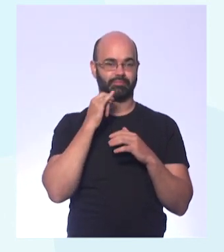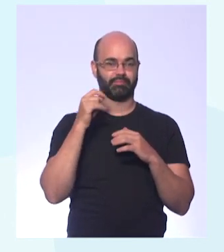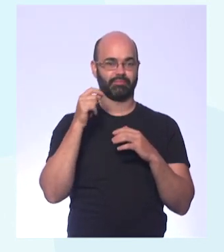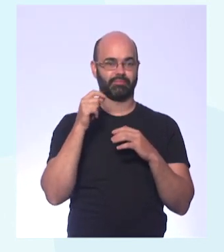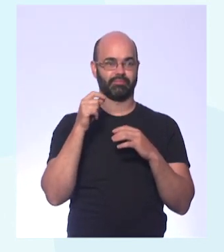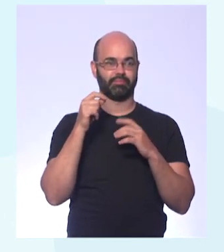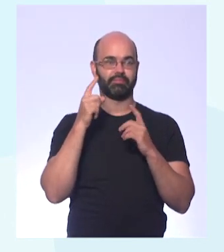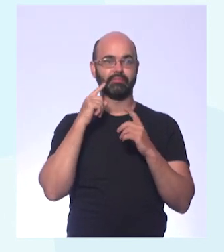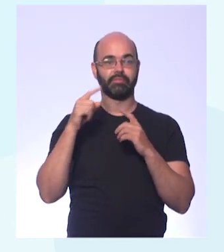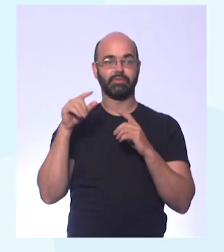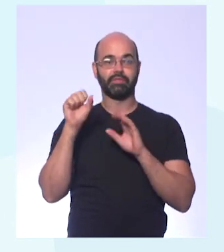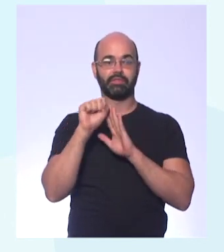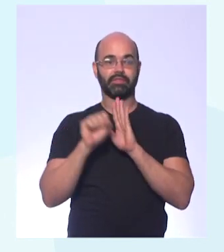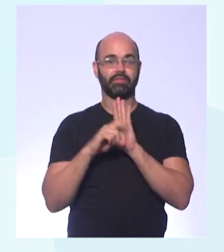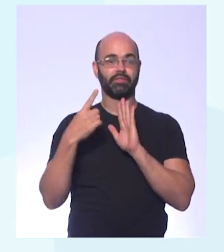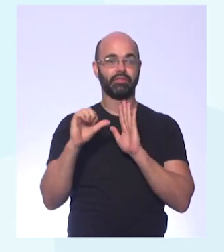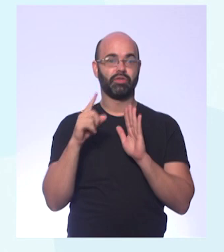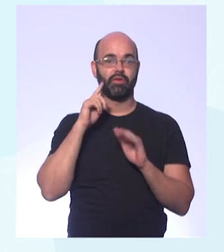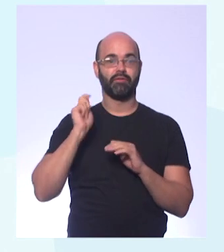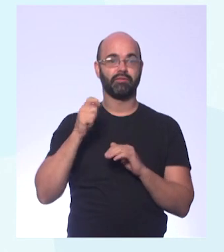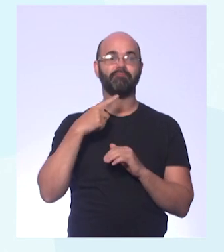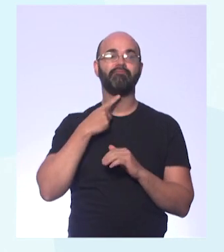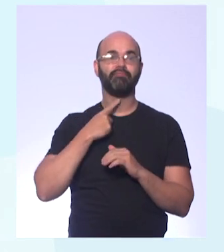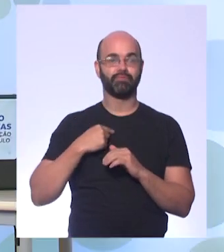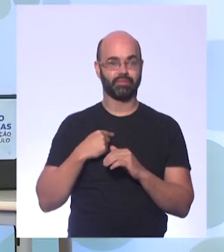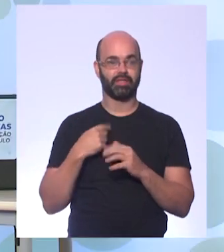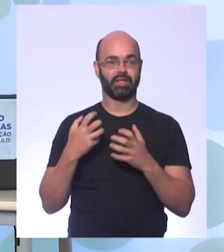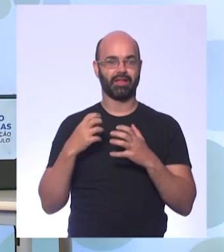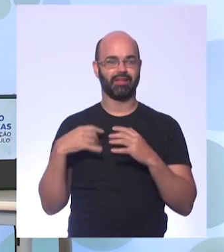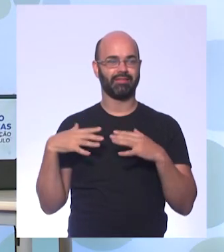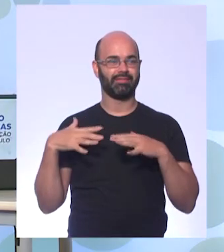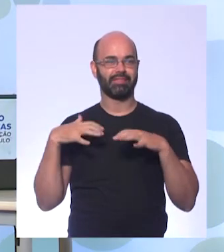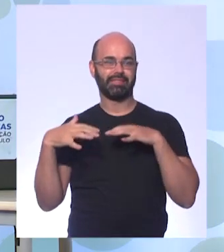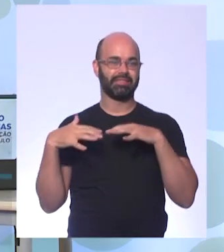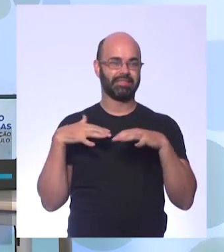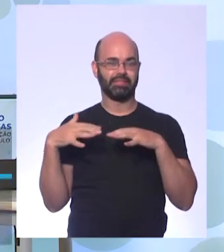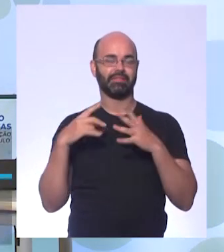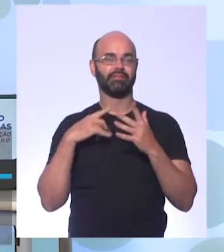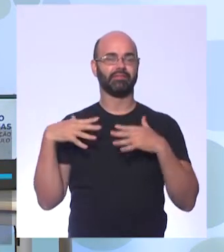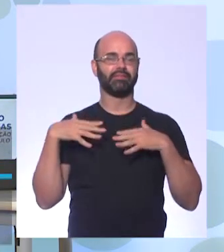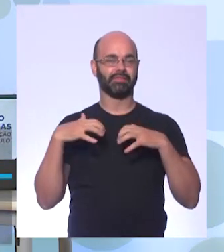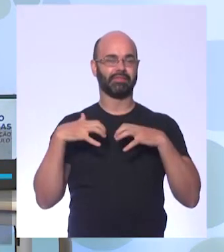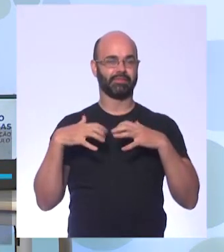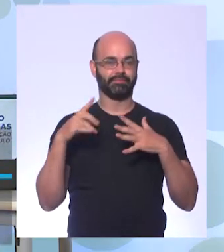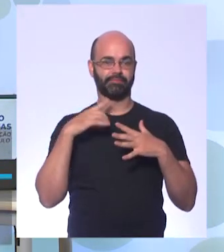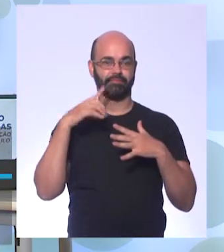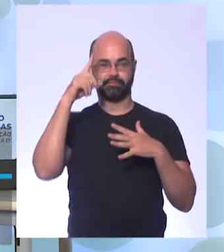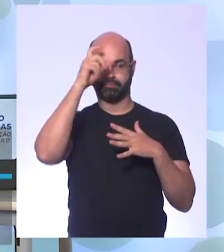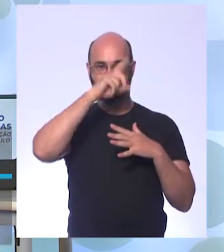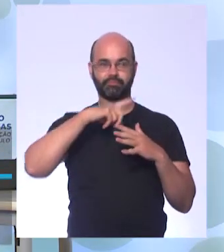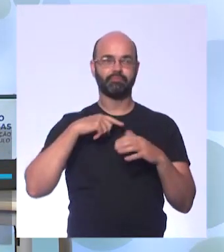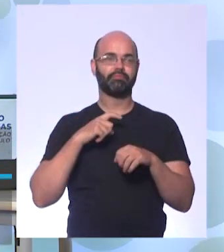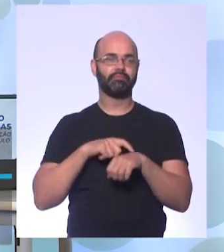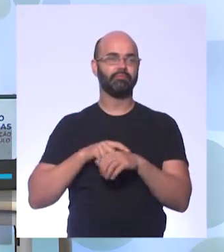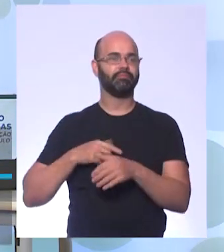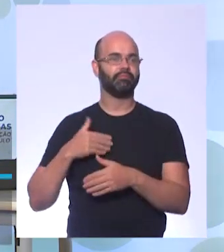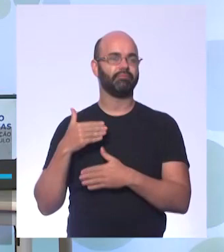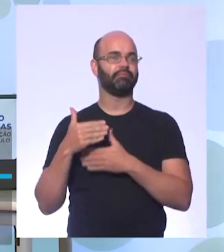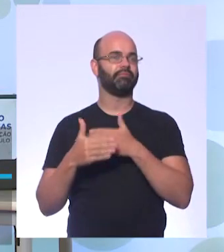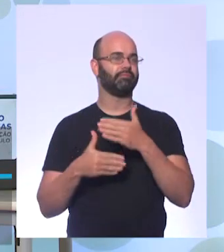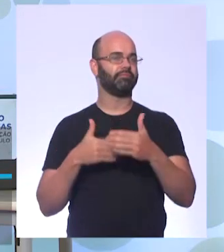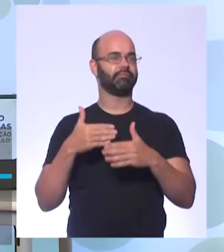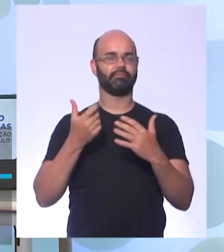XIX. Então, vocês vejam, né, que a extensão das revoltas aí e dos conflitos, eles vão passando aí, e